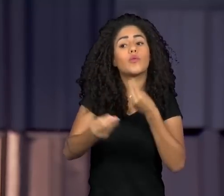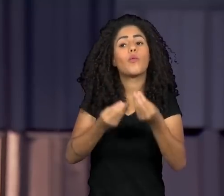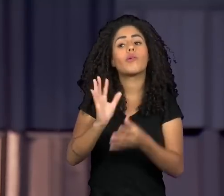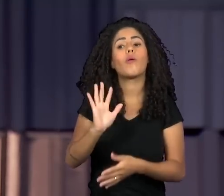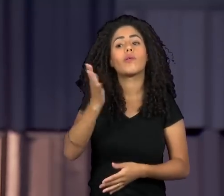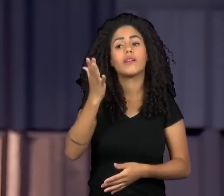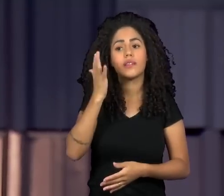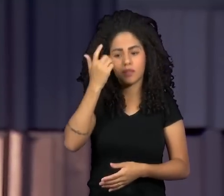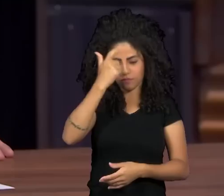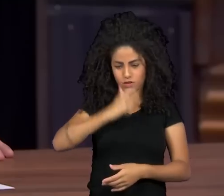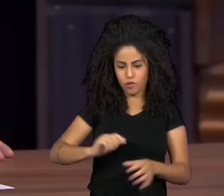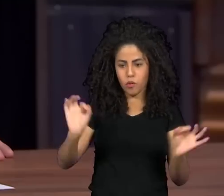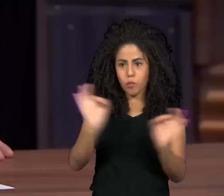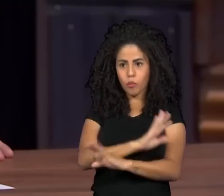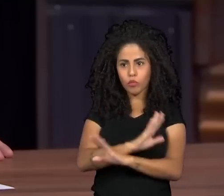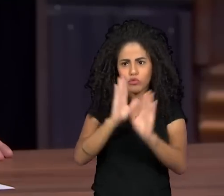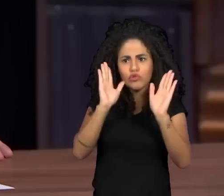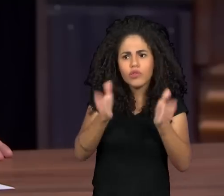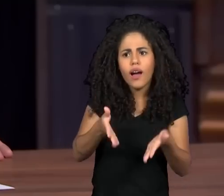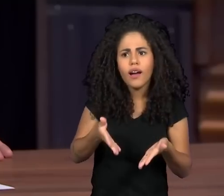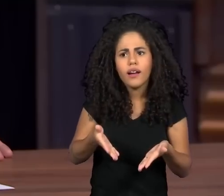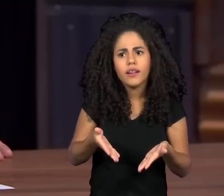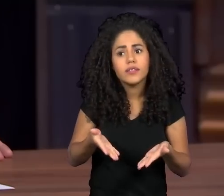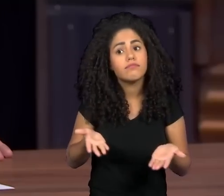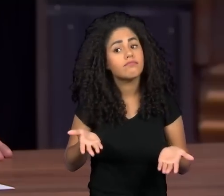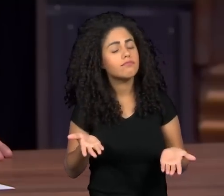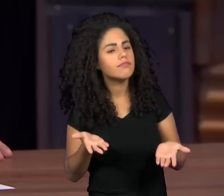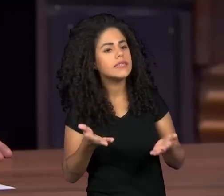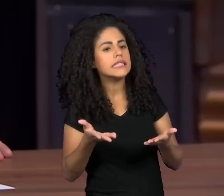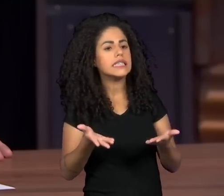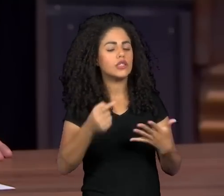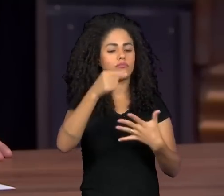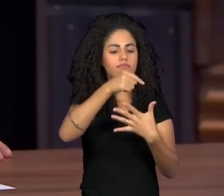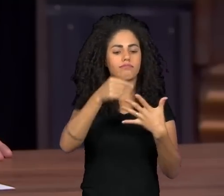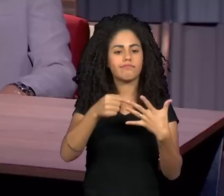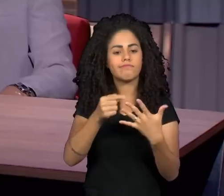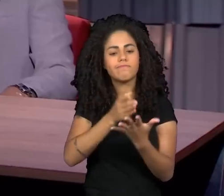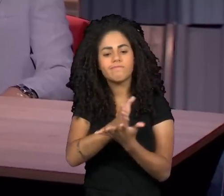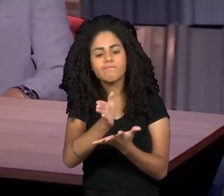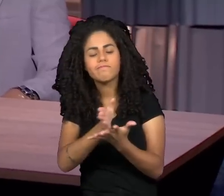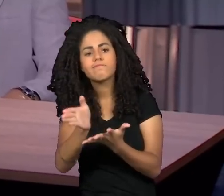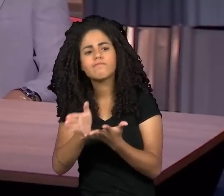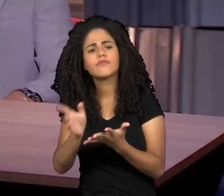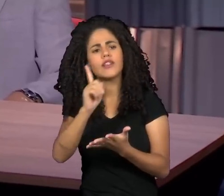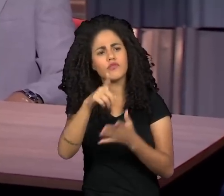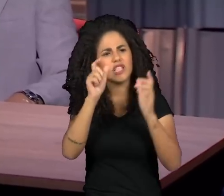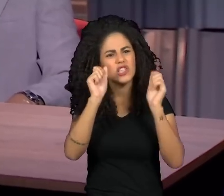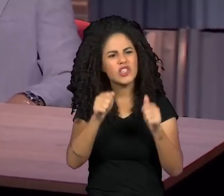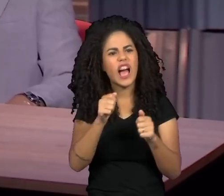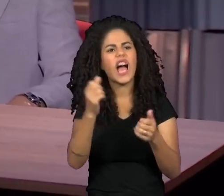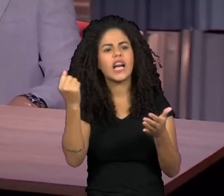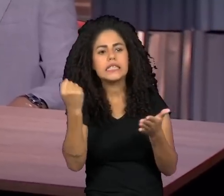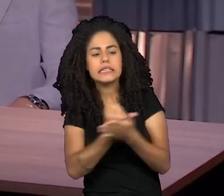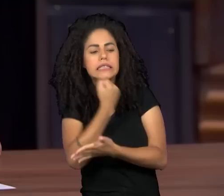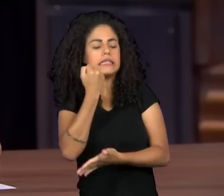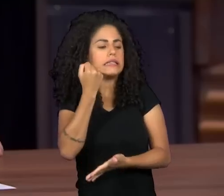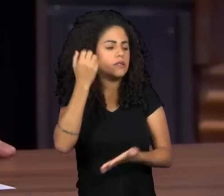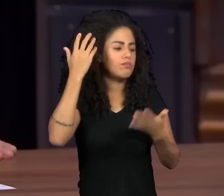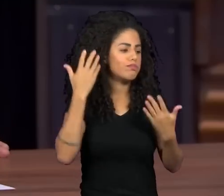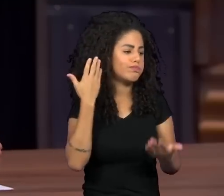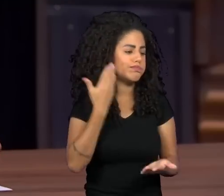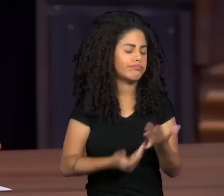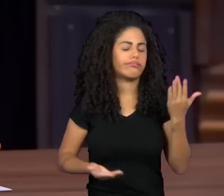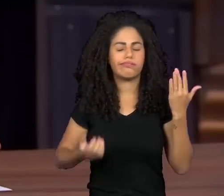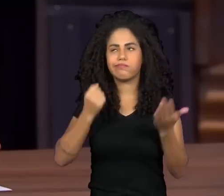mundo está pronto ainda. Essa linha é muito tênue, né, João? Você já bateu no guarda-reio ali e falou, puta, capotei